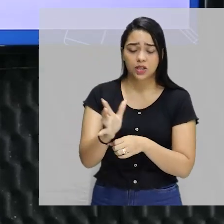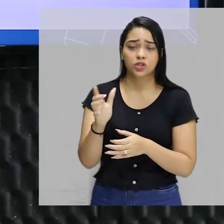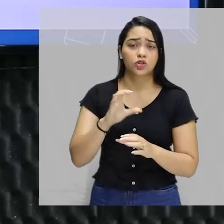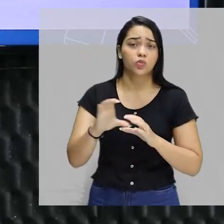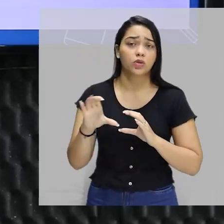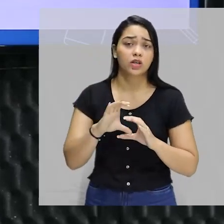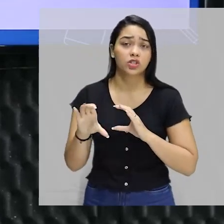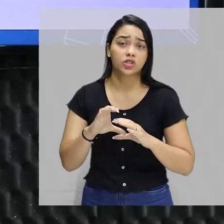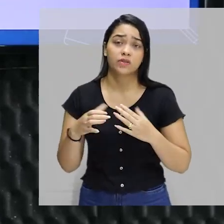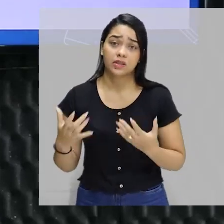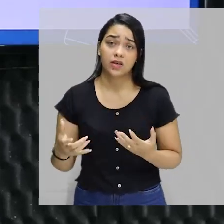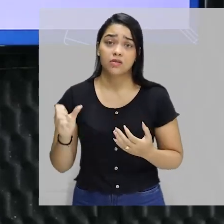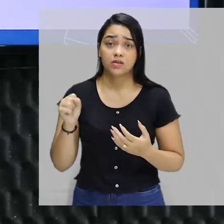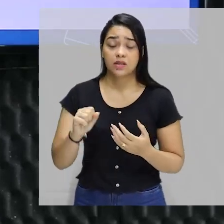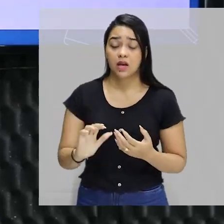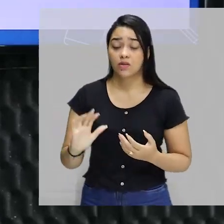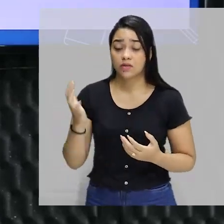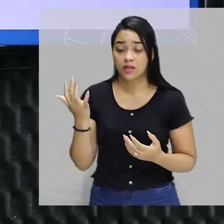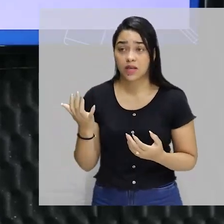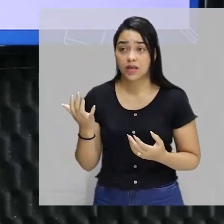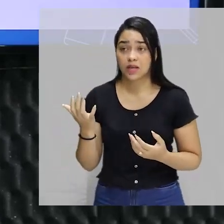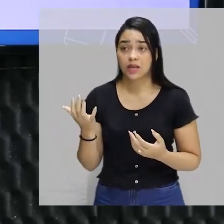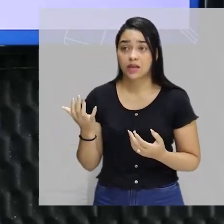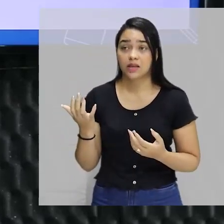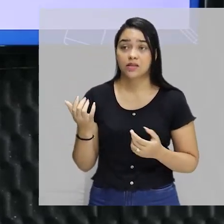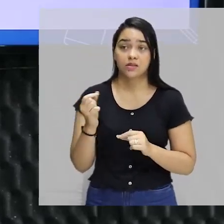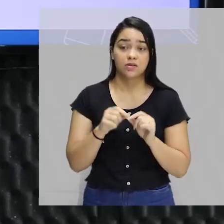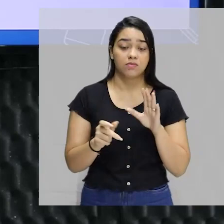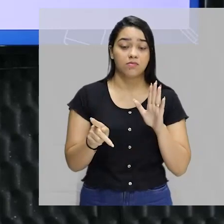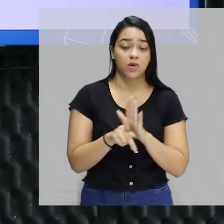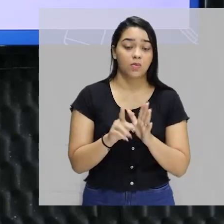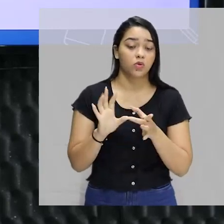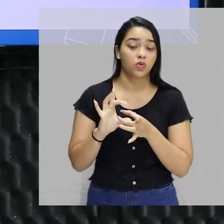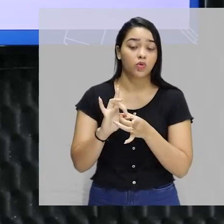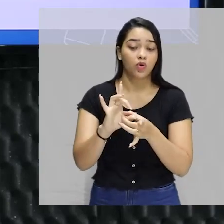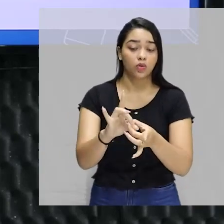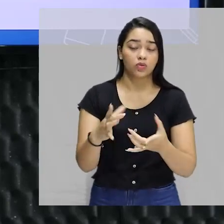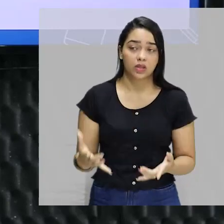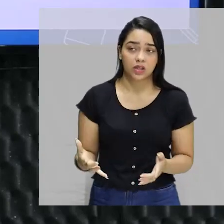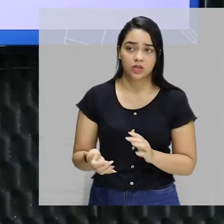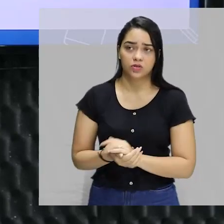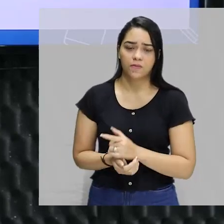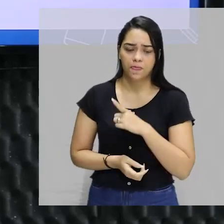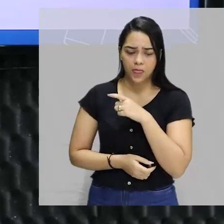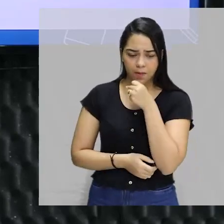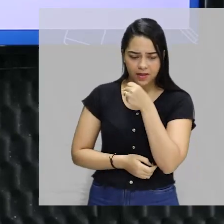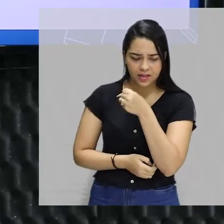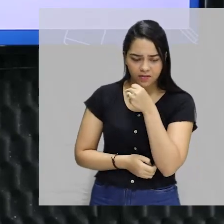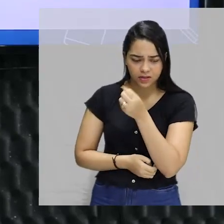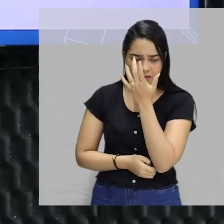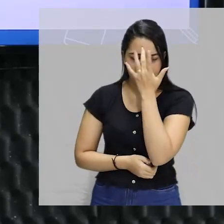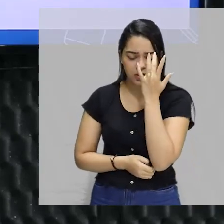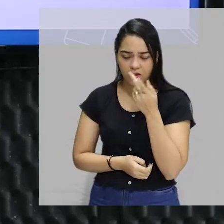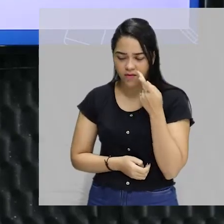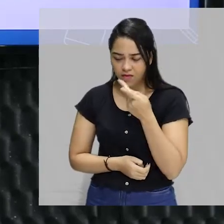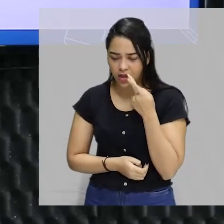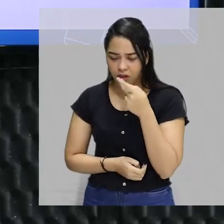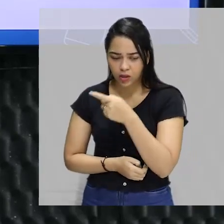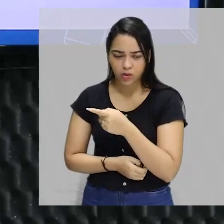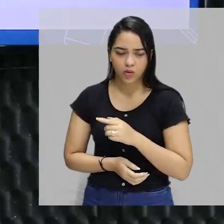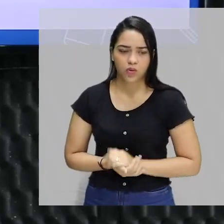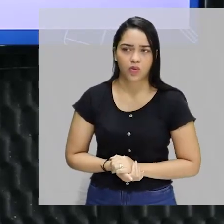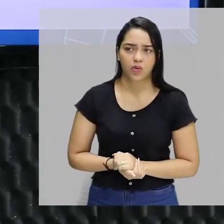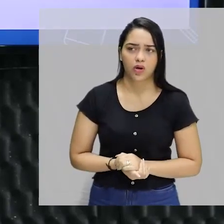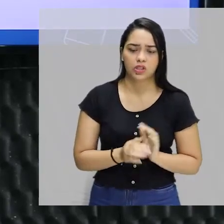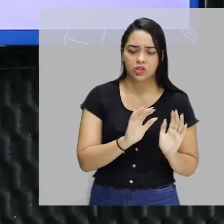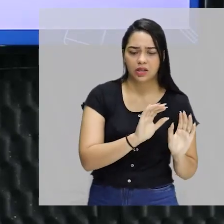comunicativo? Então, é algo que até ocorre com frequência, as pessoas tirarem algo do contexto. Estava ali numa entrevista e a pessoa falou aquilo, e